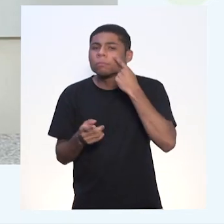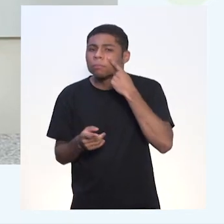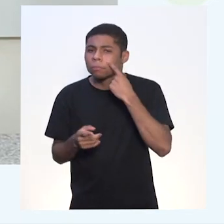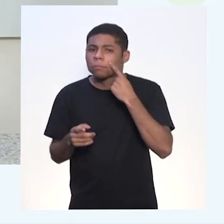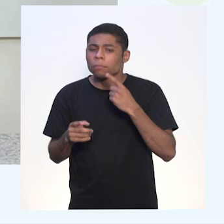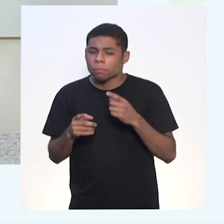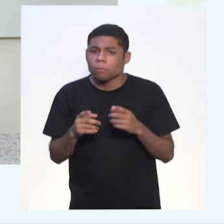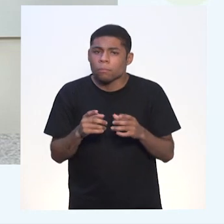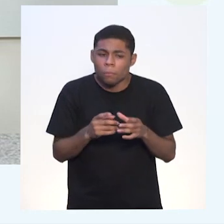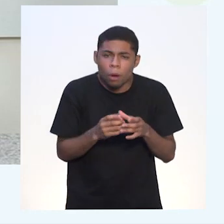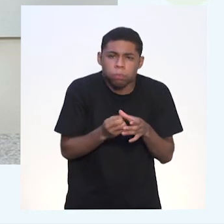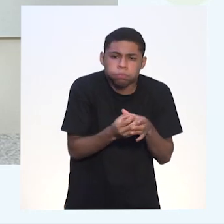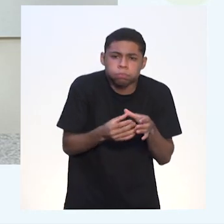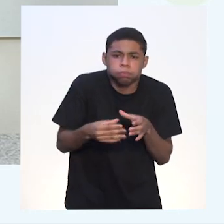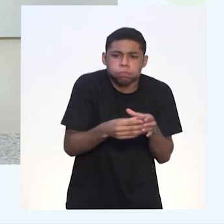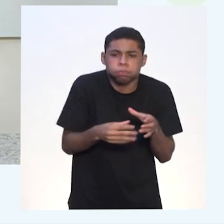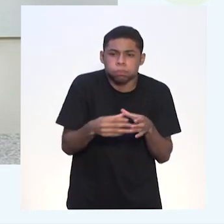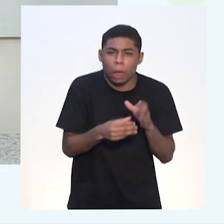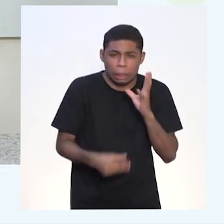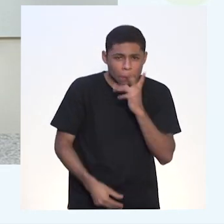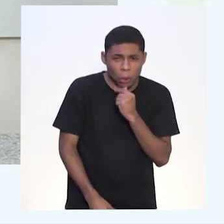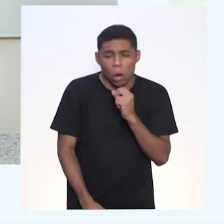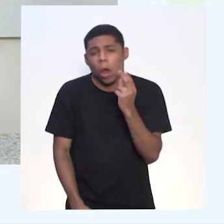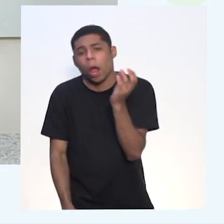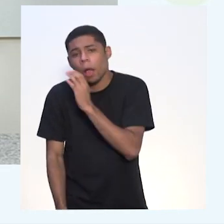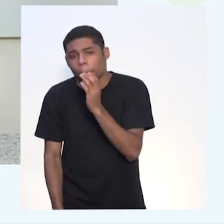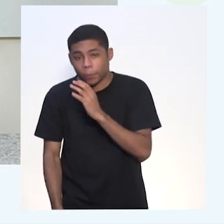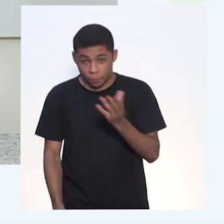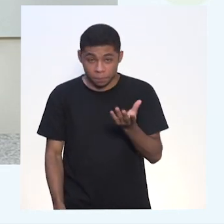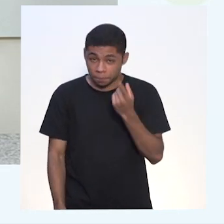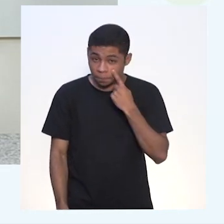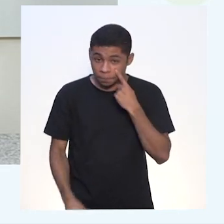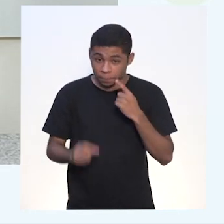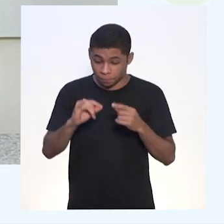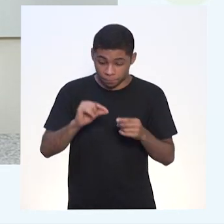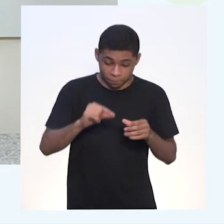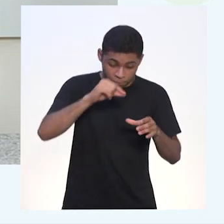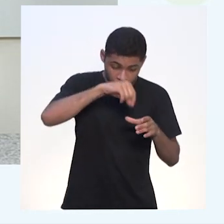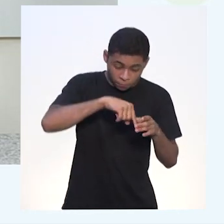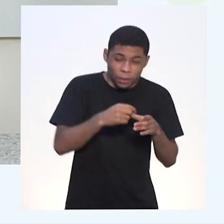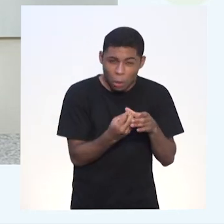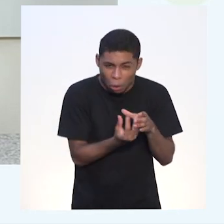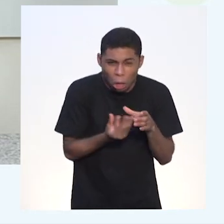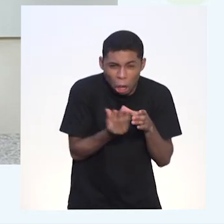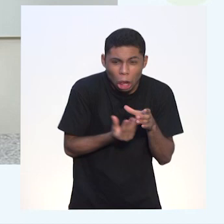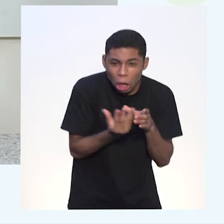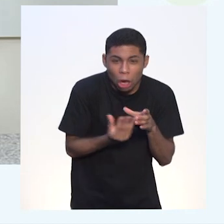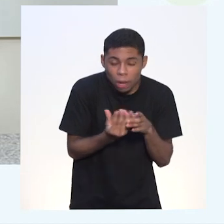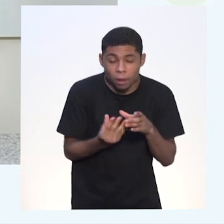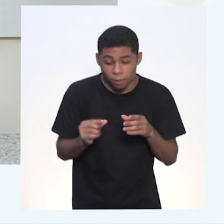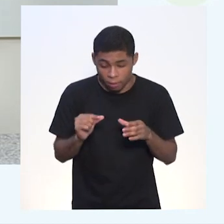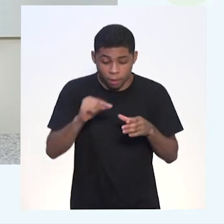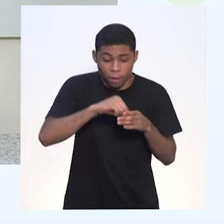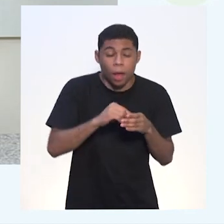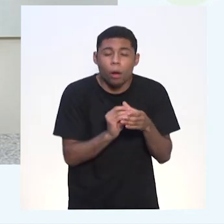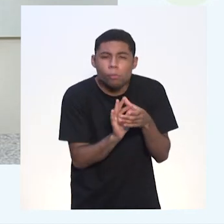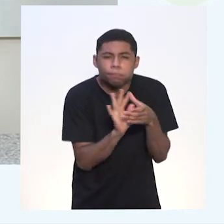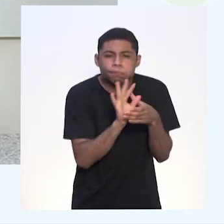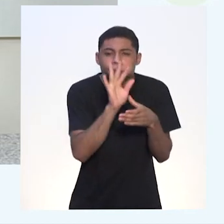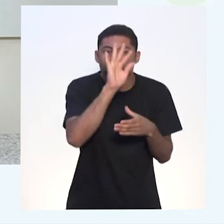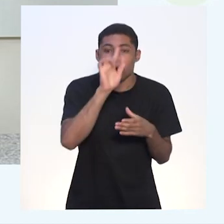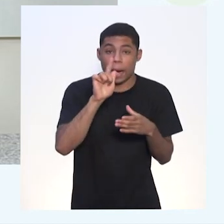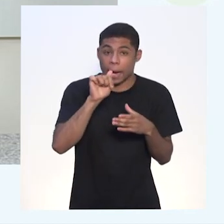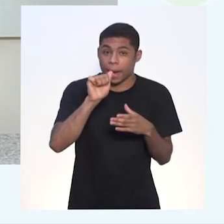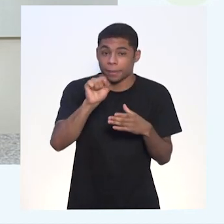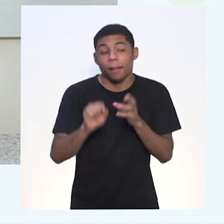essa reação leva para acontecer. A gente sabe que quando o comprimido efervescente ele é colocado em água, ele libera gás, né?